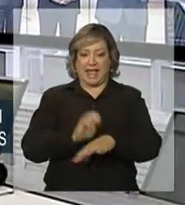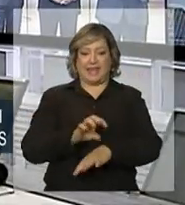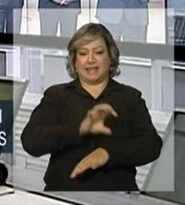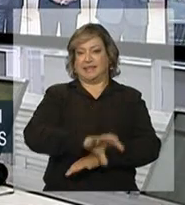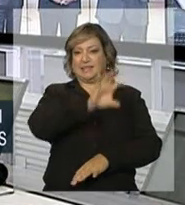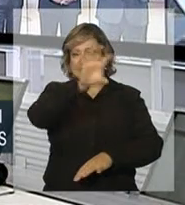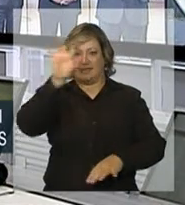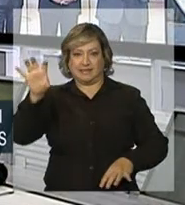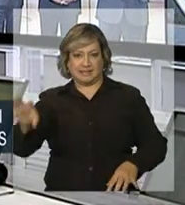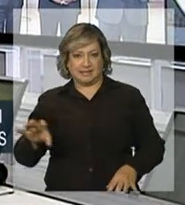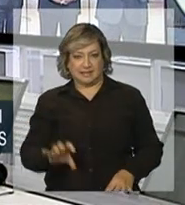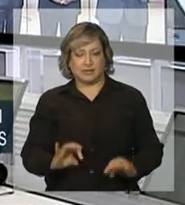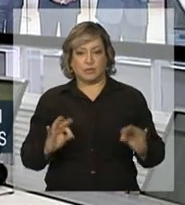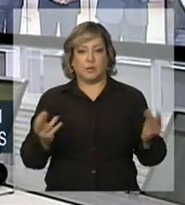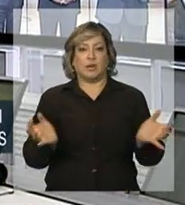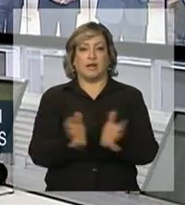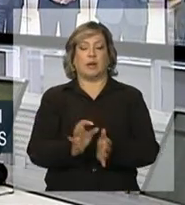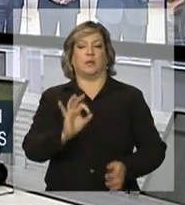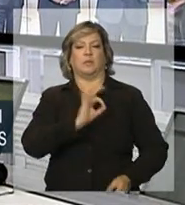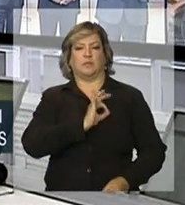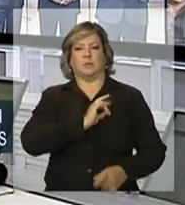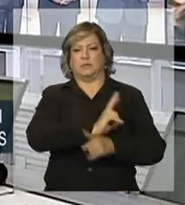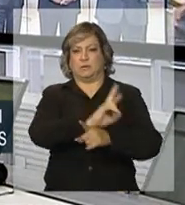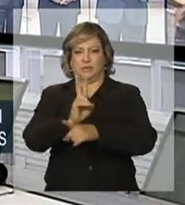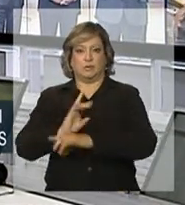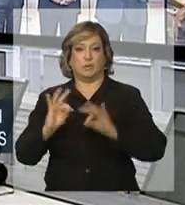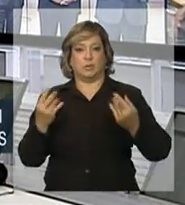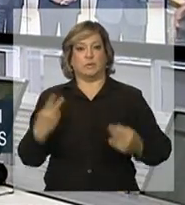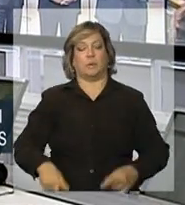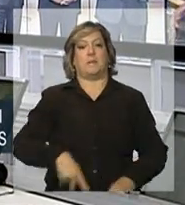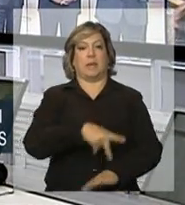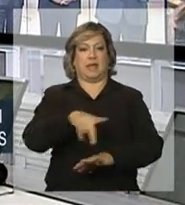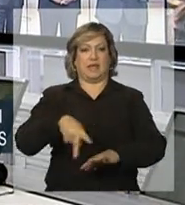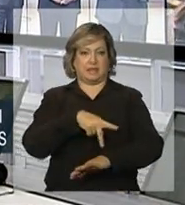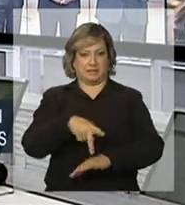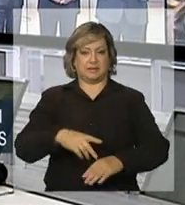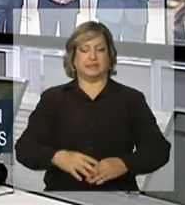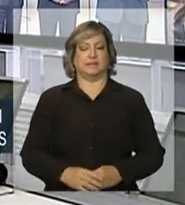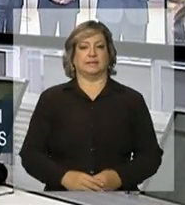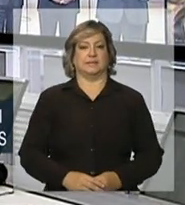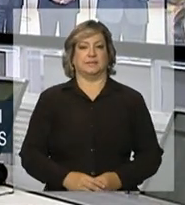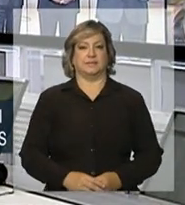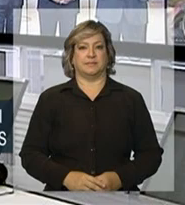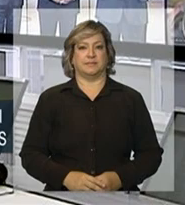os órgãos da segurança pública do nosso país.